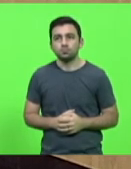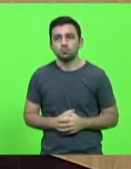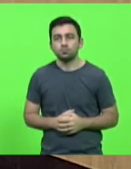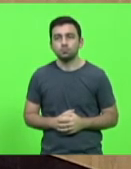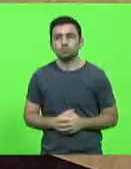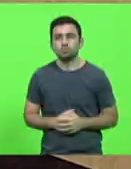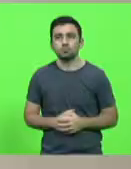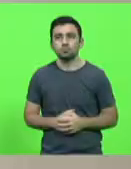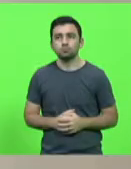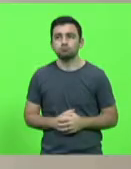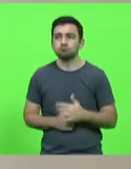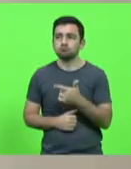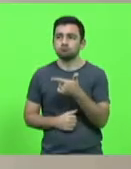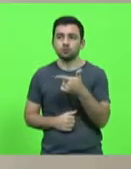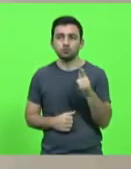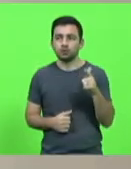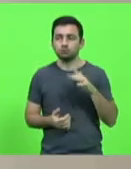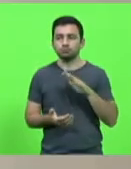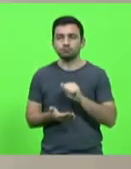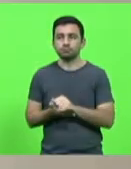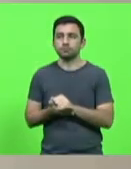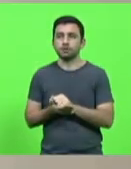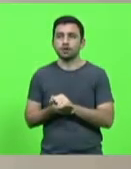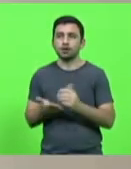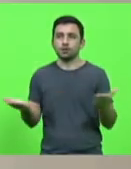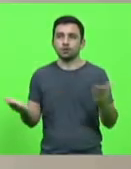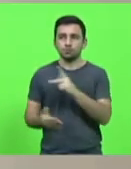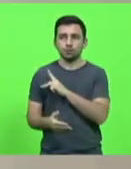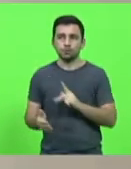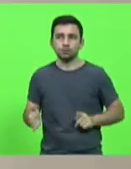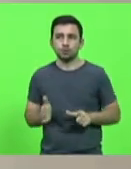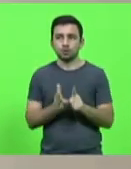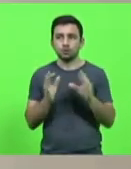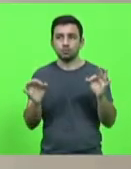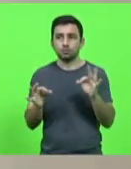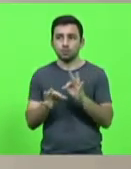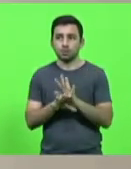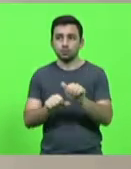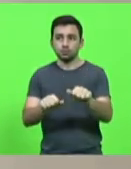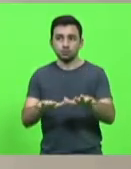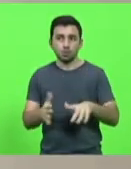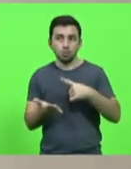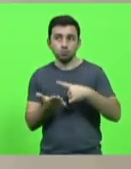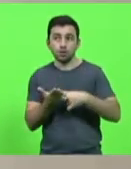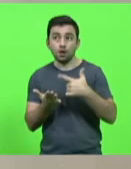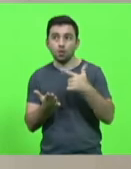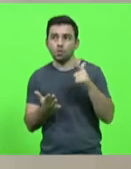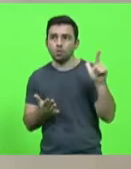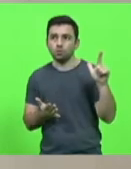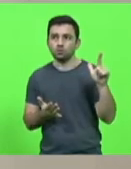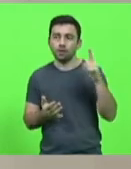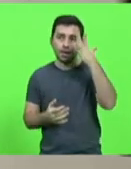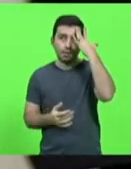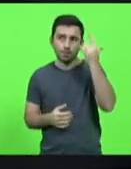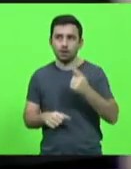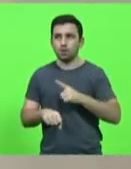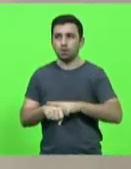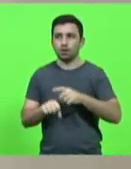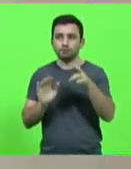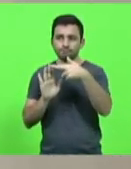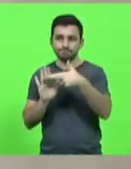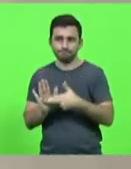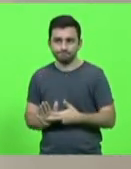Não havendo nenhum orador inscrito, esta presidência, antes de encerrar a presente sessão, convoca outra ordinária para amanhã no horário